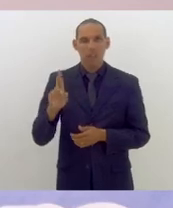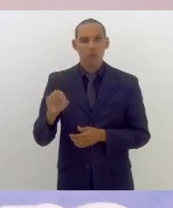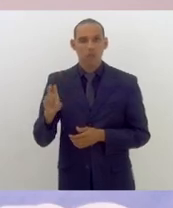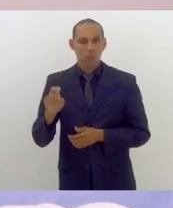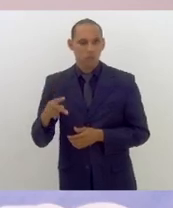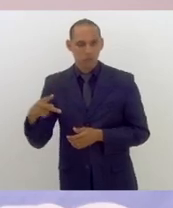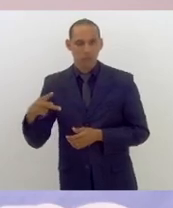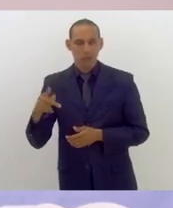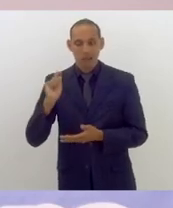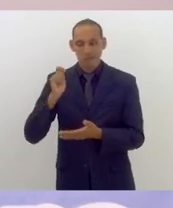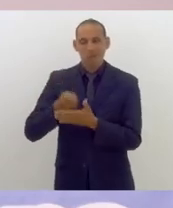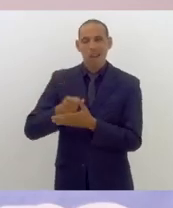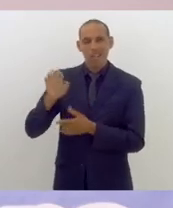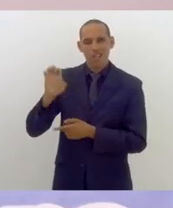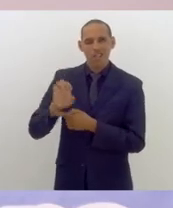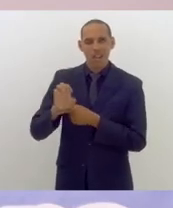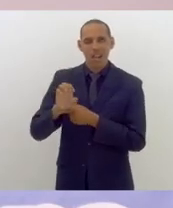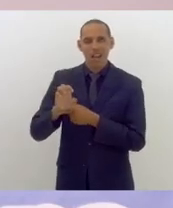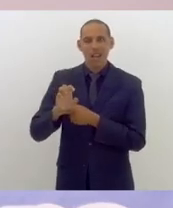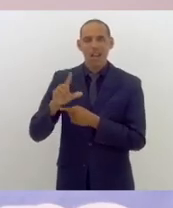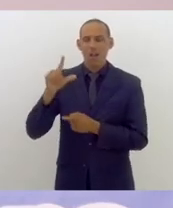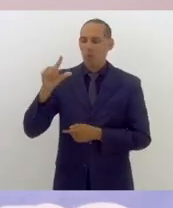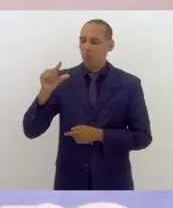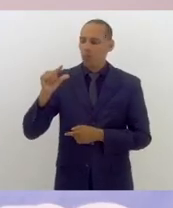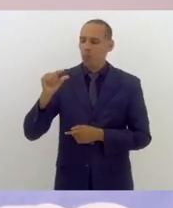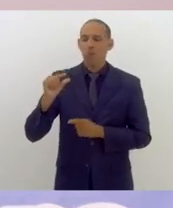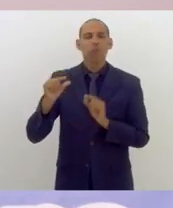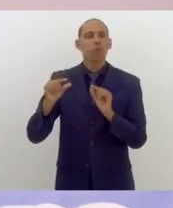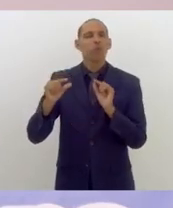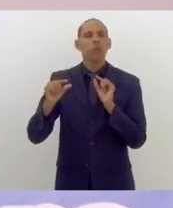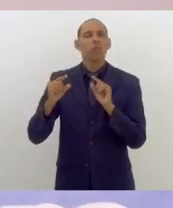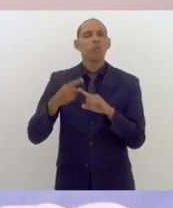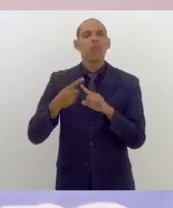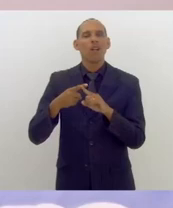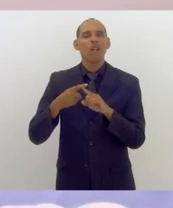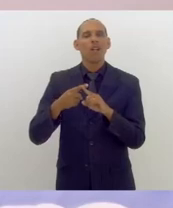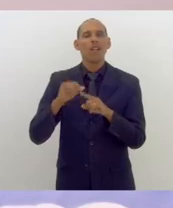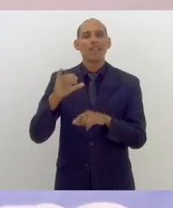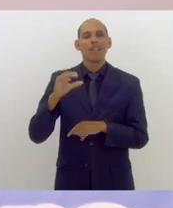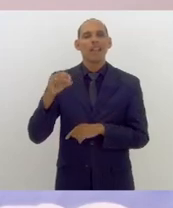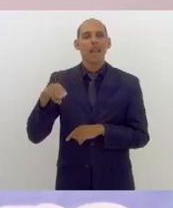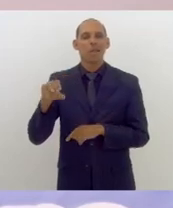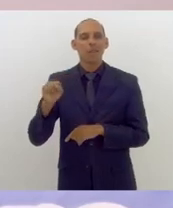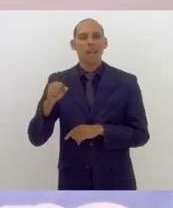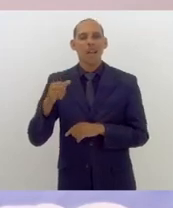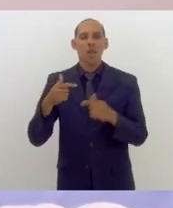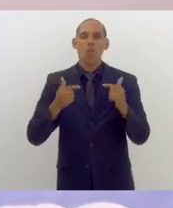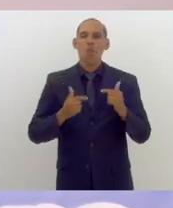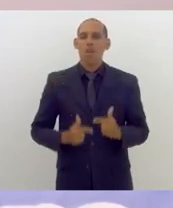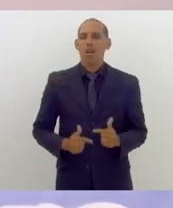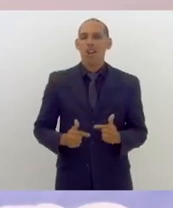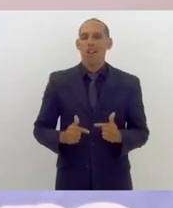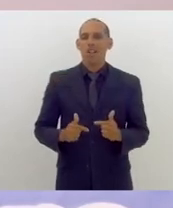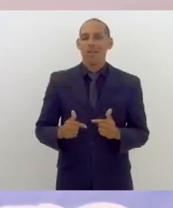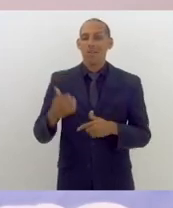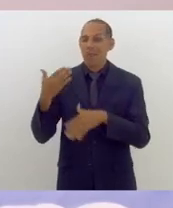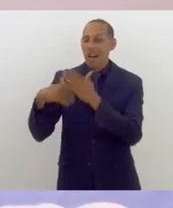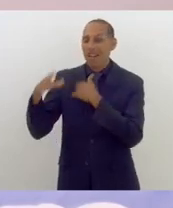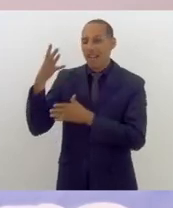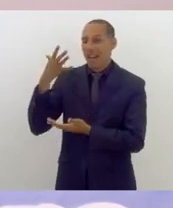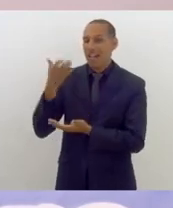pagar o estado foi resumido para isso aqui porque ela teve isenção de ICMS de tudo quando ela foi instalada